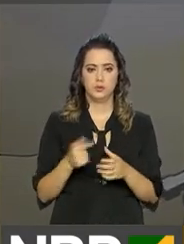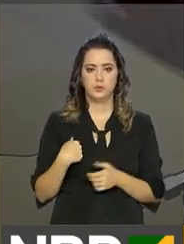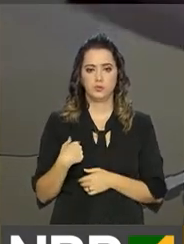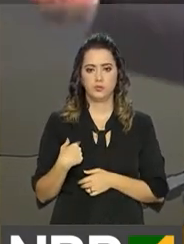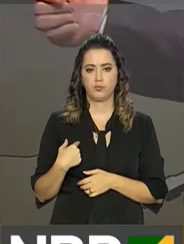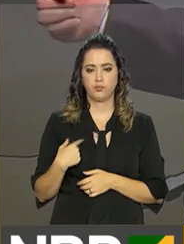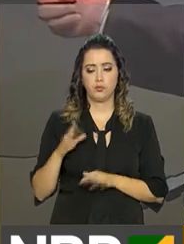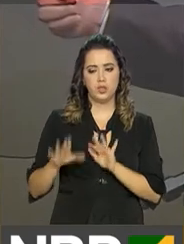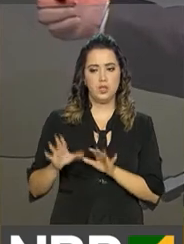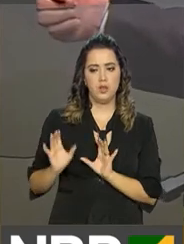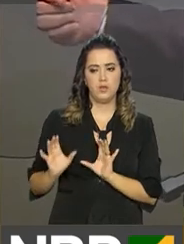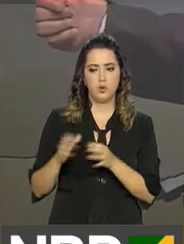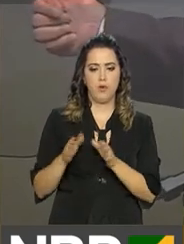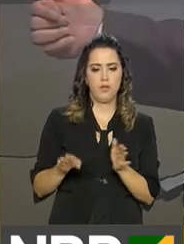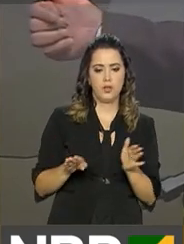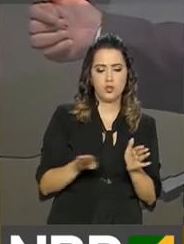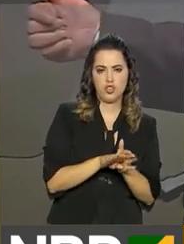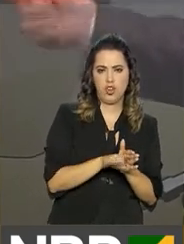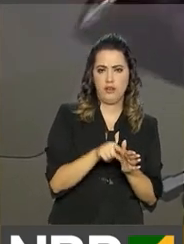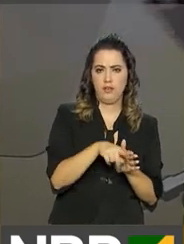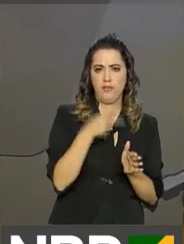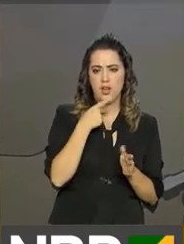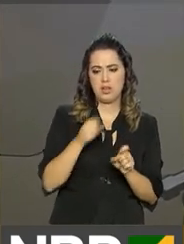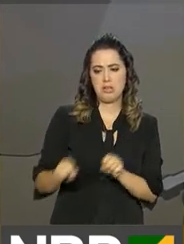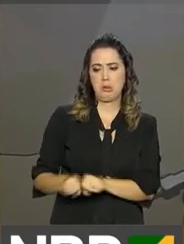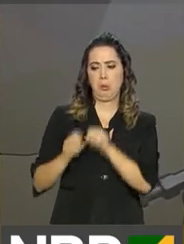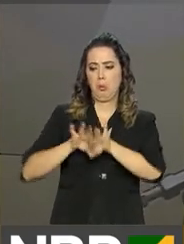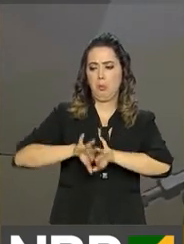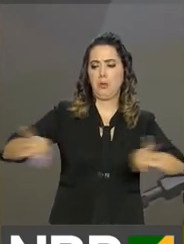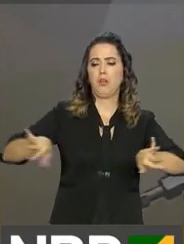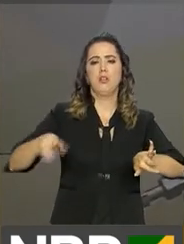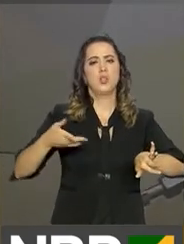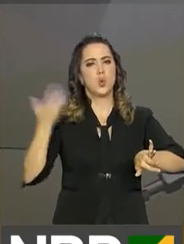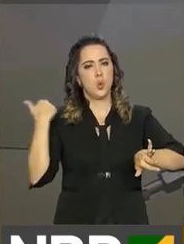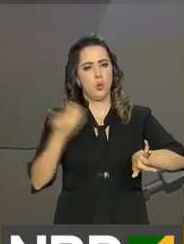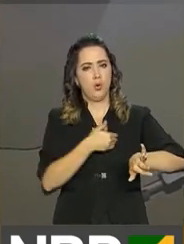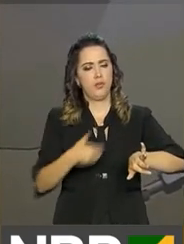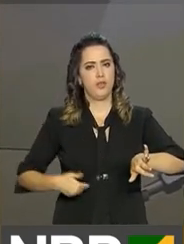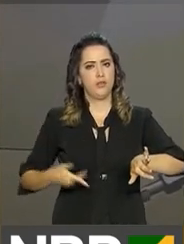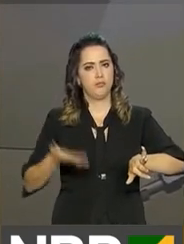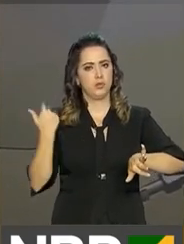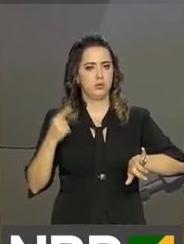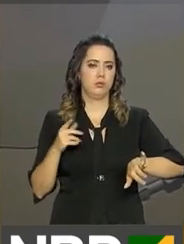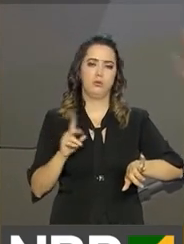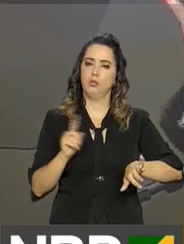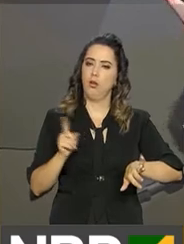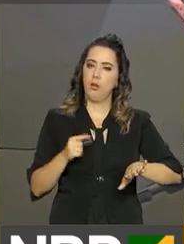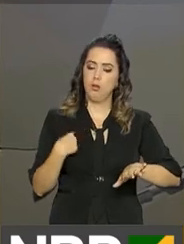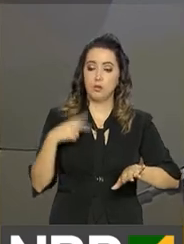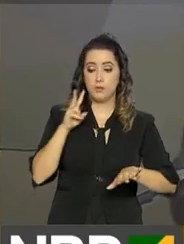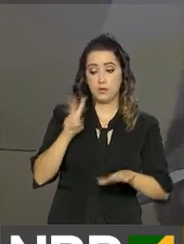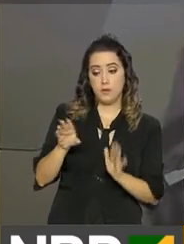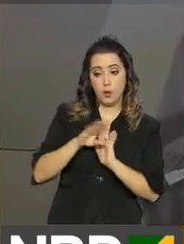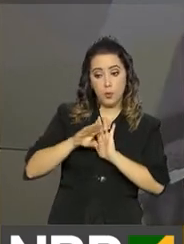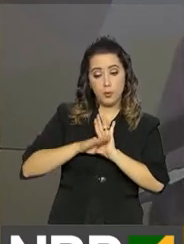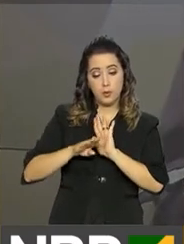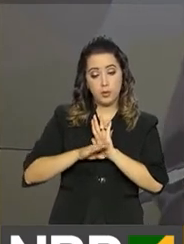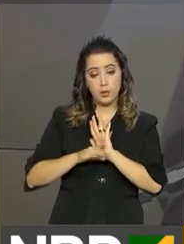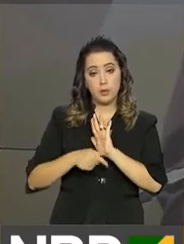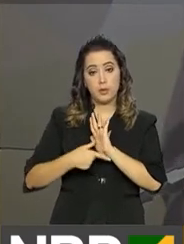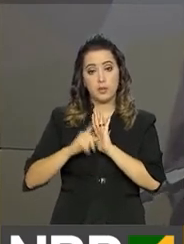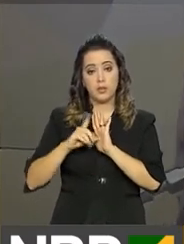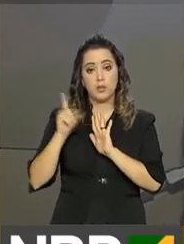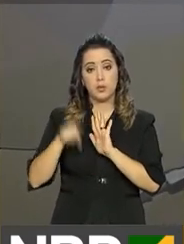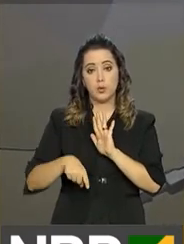chego ao governo, eu tenho que destruir o que o governo anterior fez. Um governo responsável não faz isso. Se você tem um programa anterior